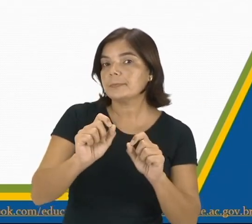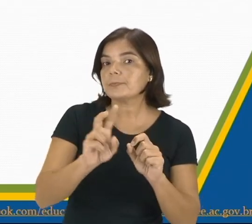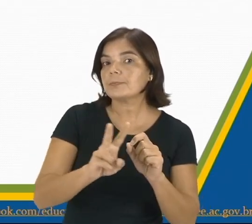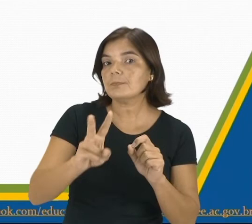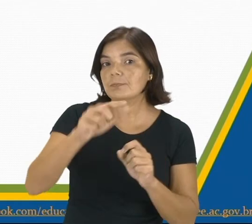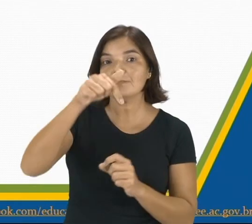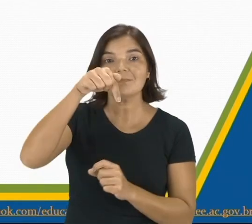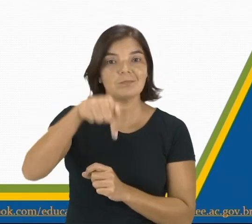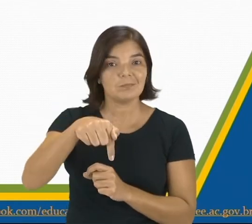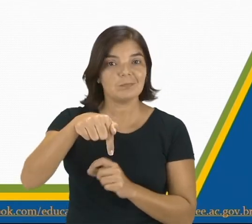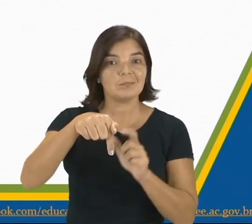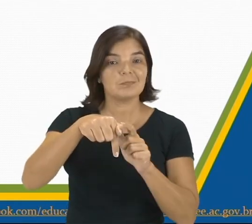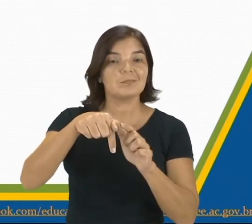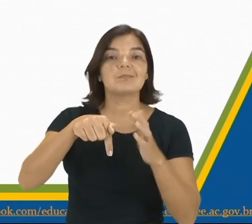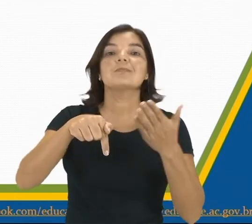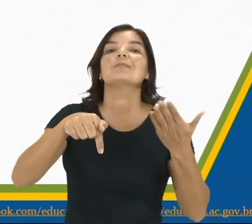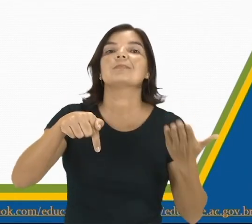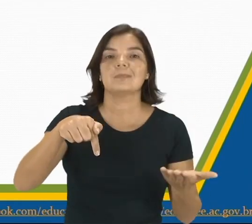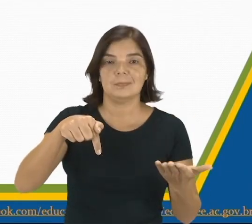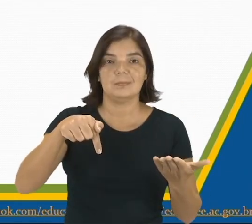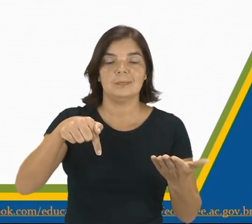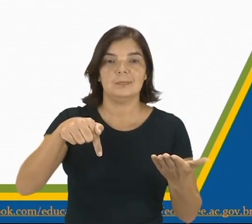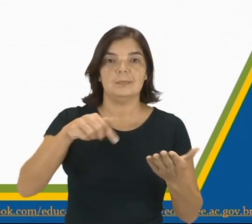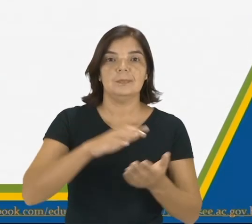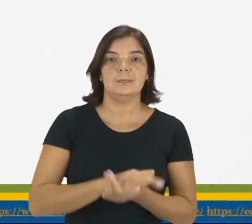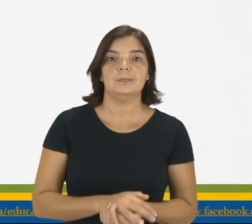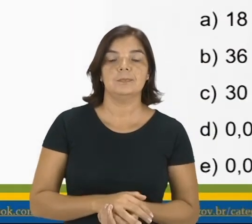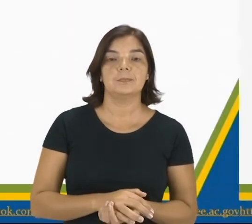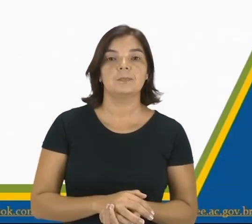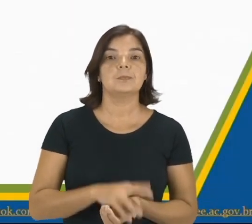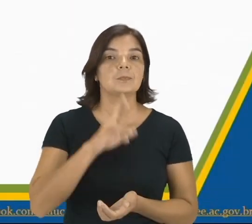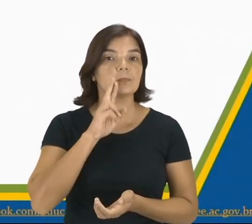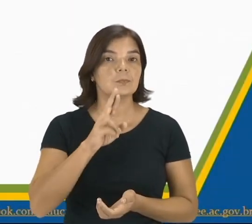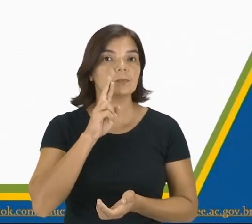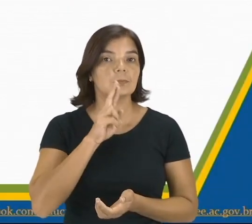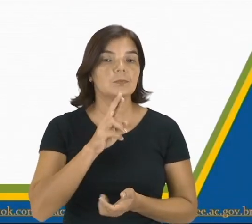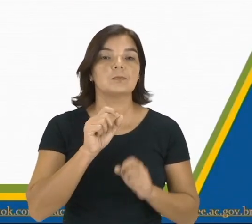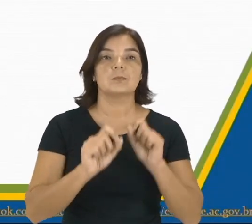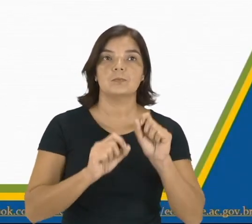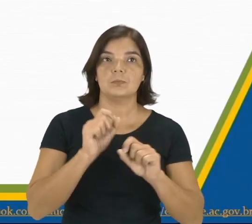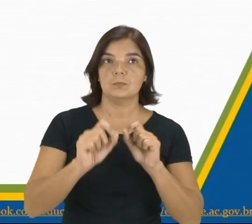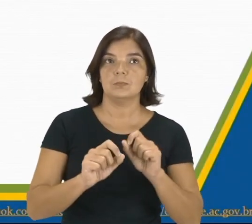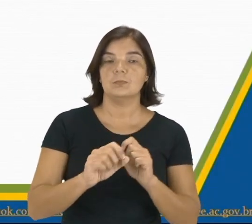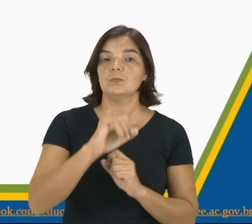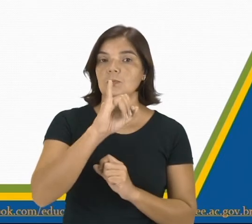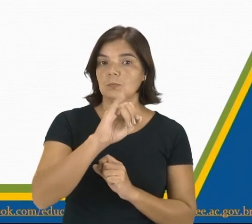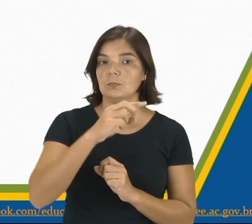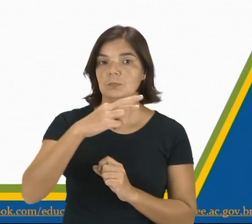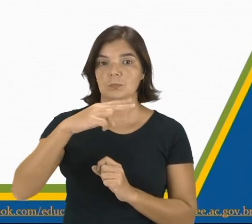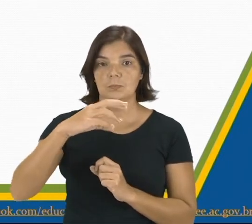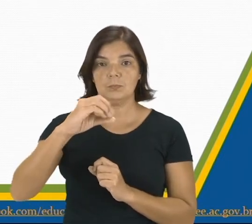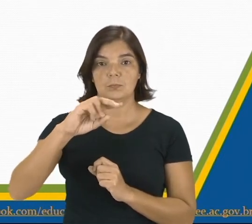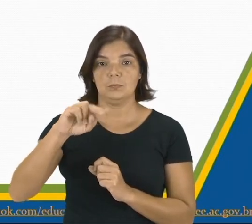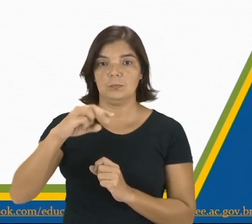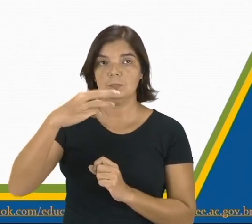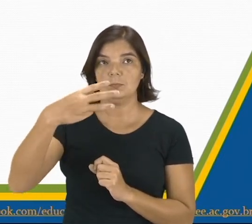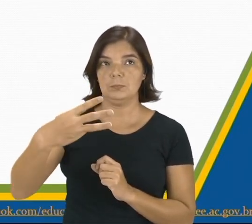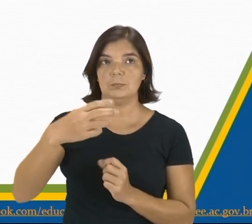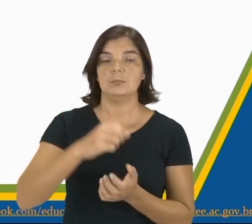de quê? Qual é o valor da carga elétrica? Notem então a resolução, o I vai valer 0,3